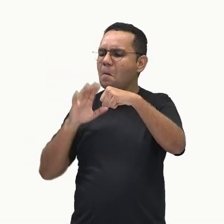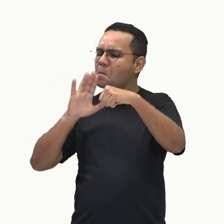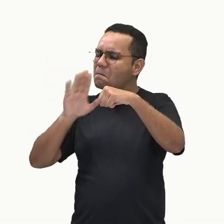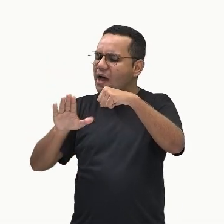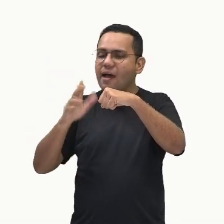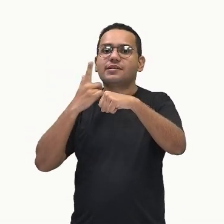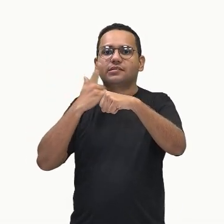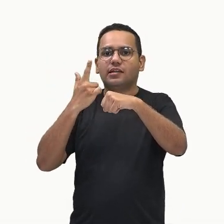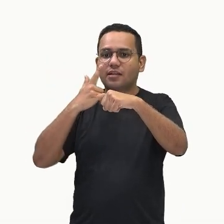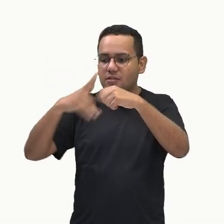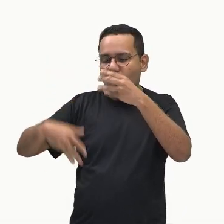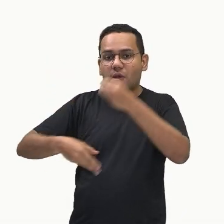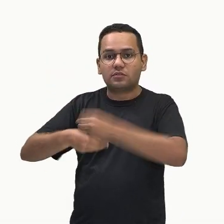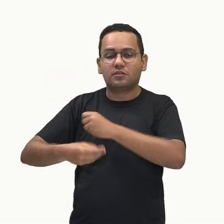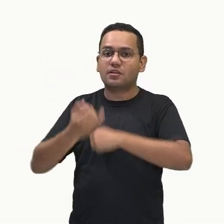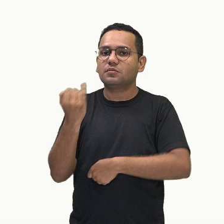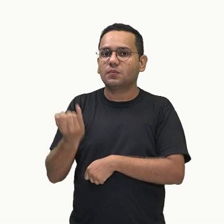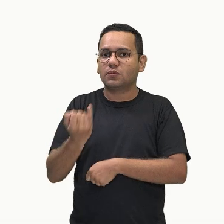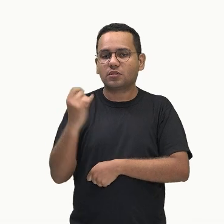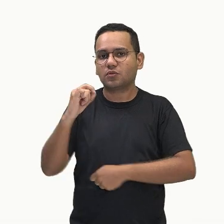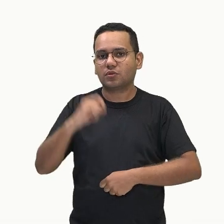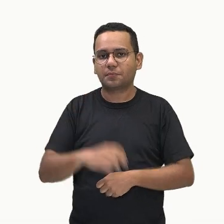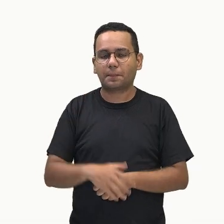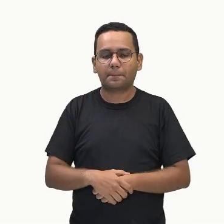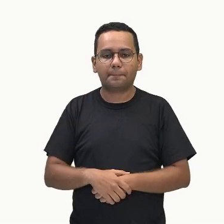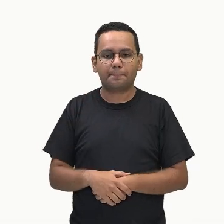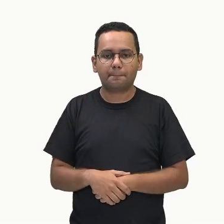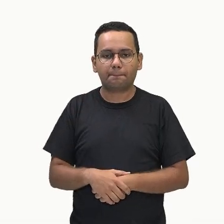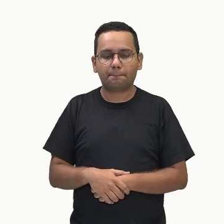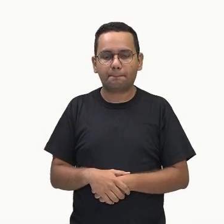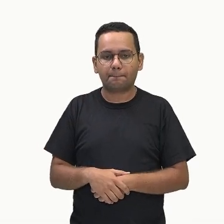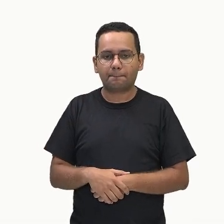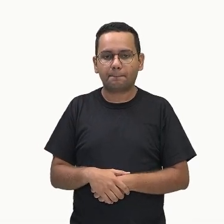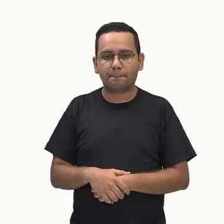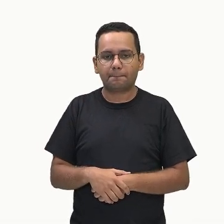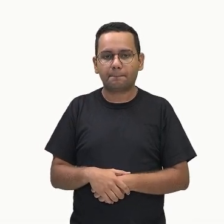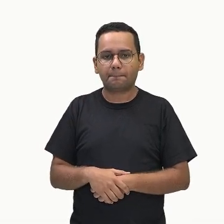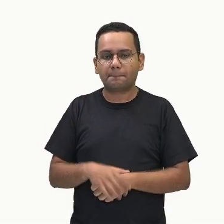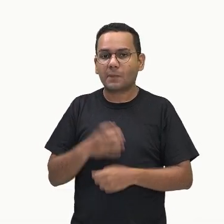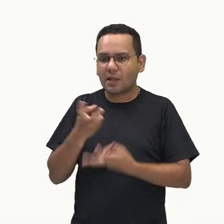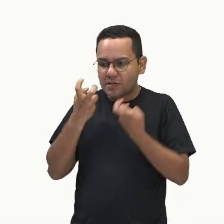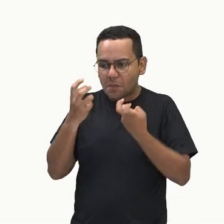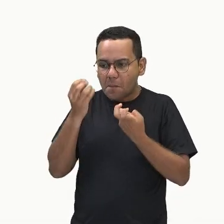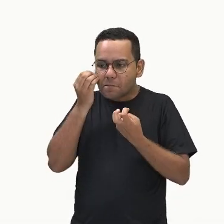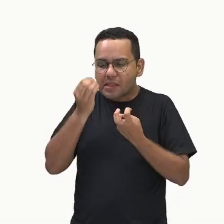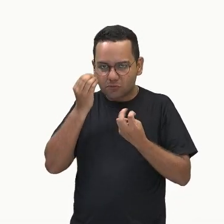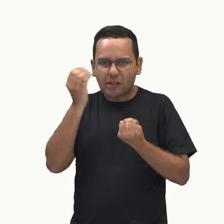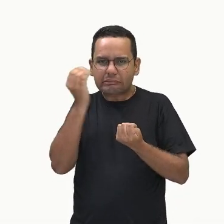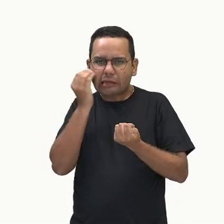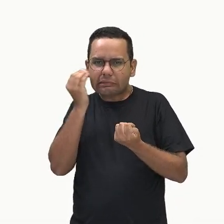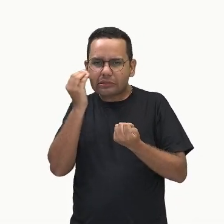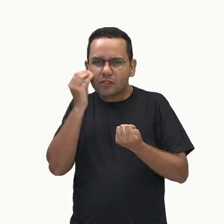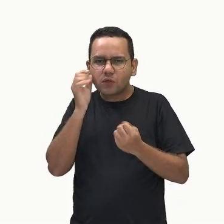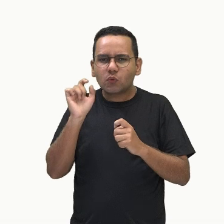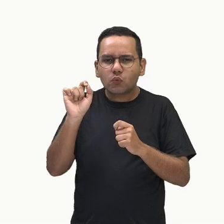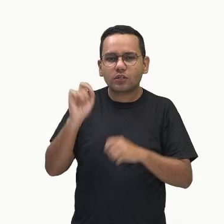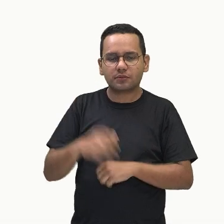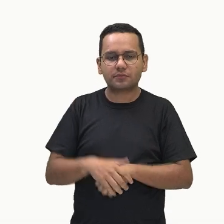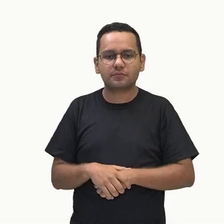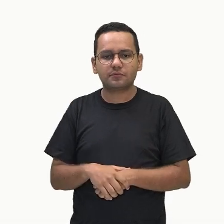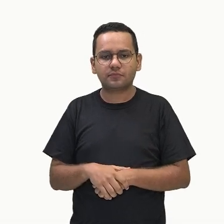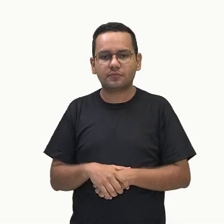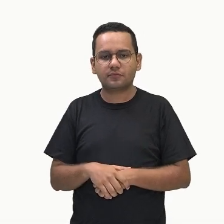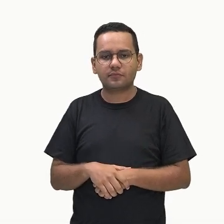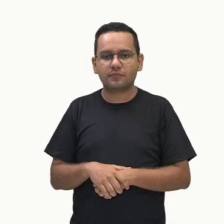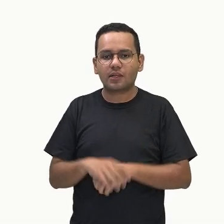Bohr, porque ele fez o quê? Ele conseguiu prever, dentro desse experimento dele, os comprimentos